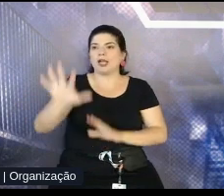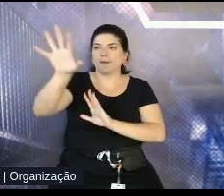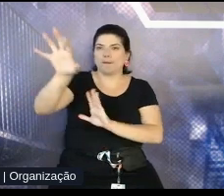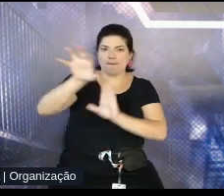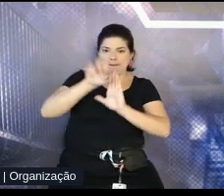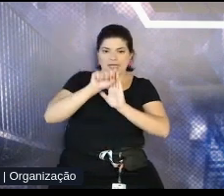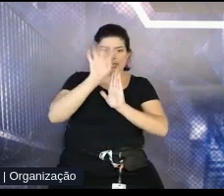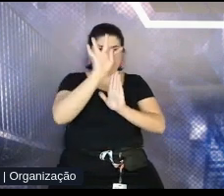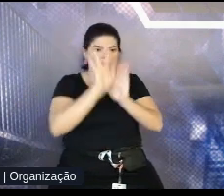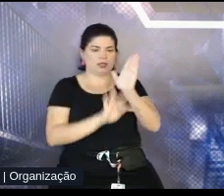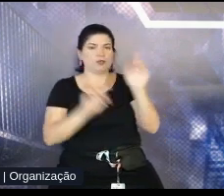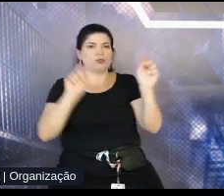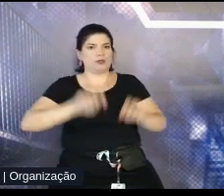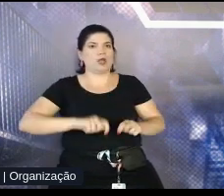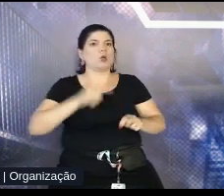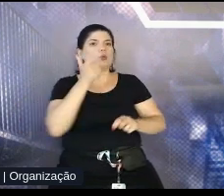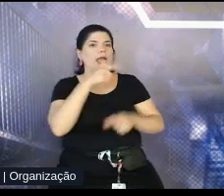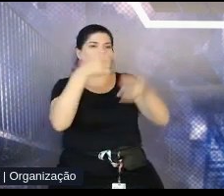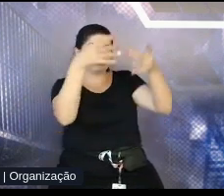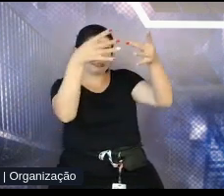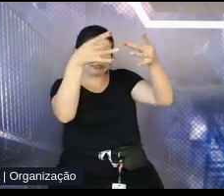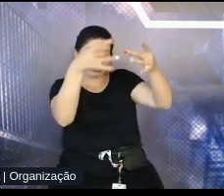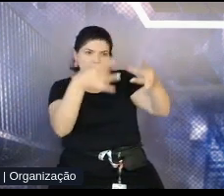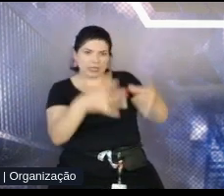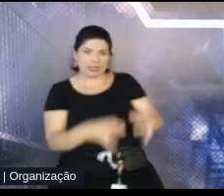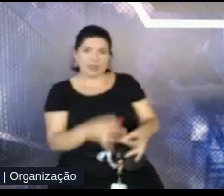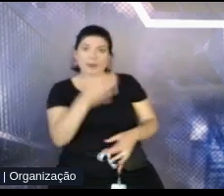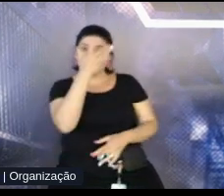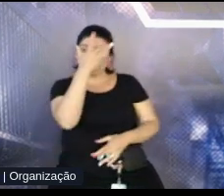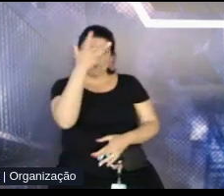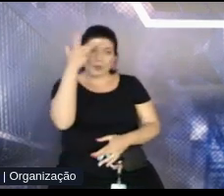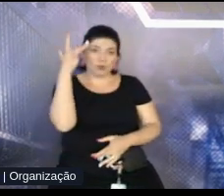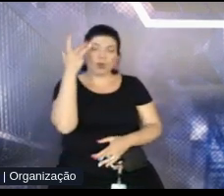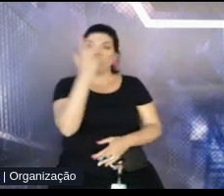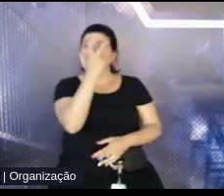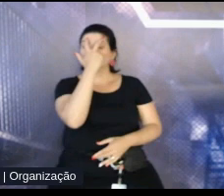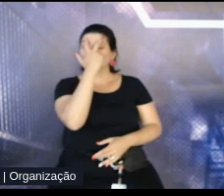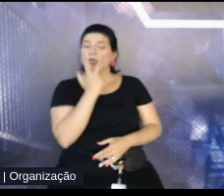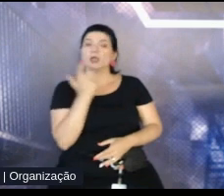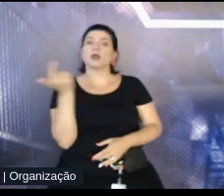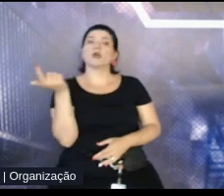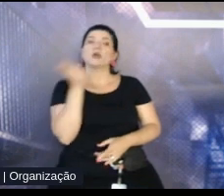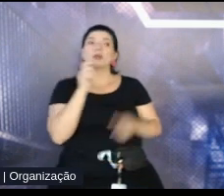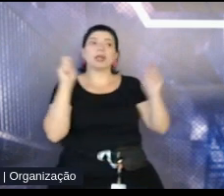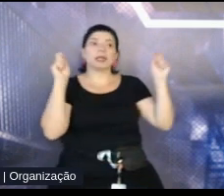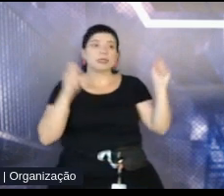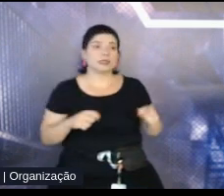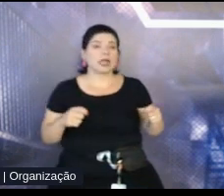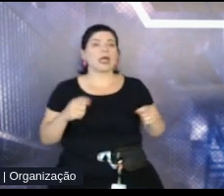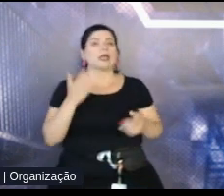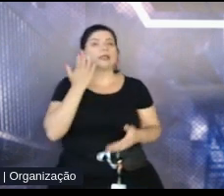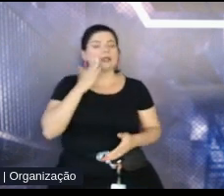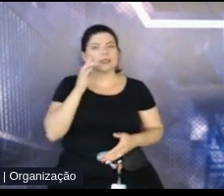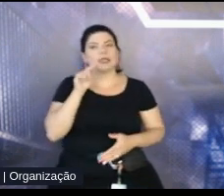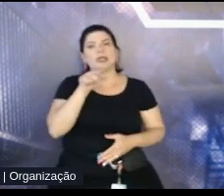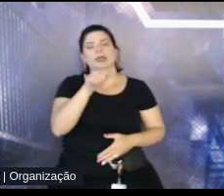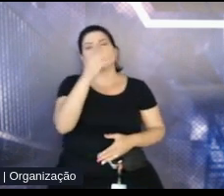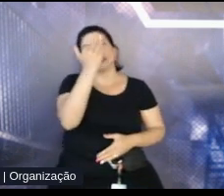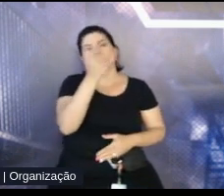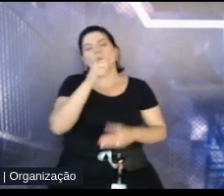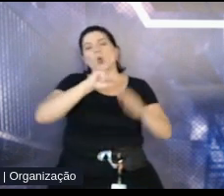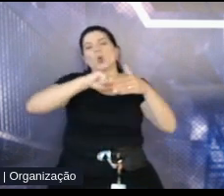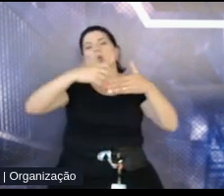se torne descritivo para uma pessoa deficiente visual e ela consiga estar consumindo aquele conteúdo,